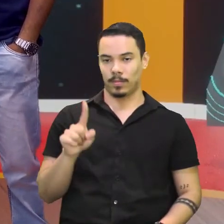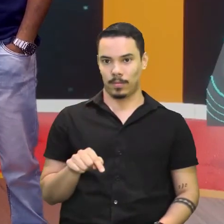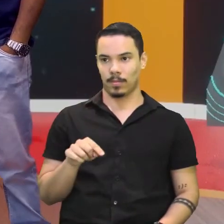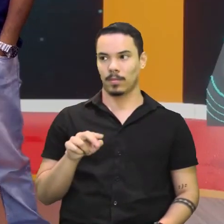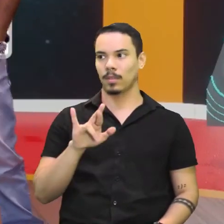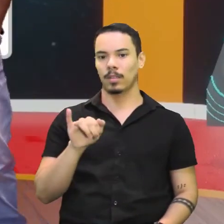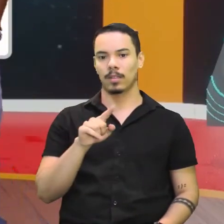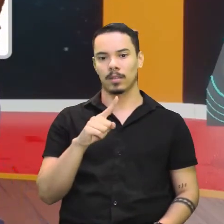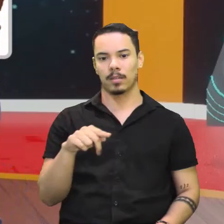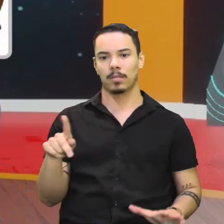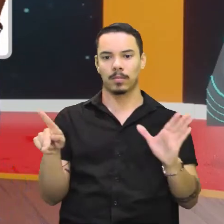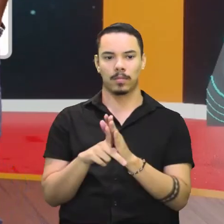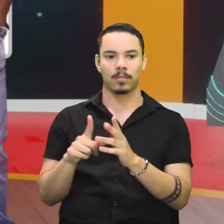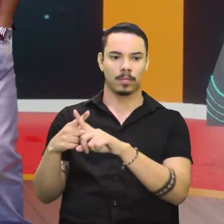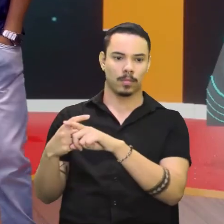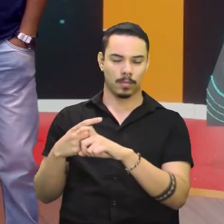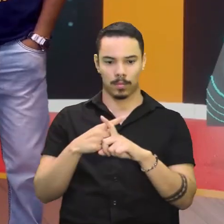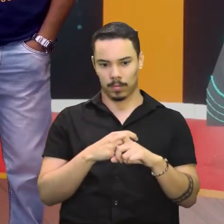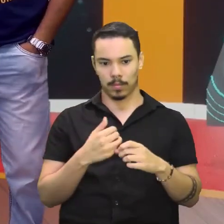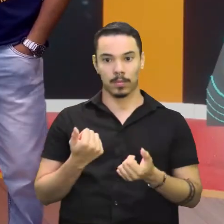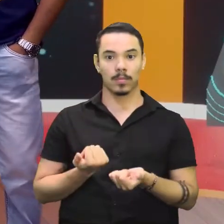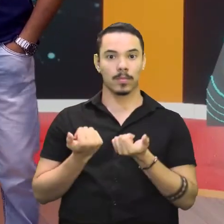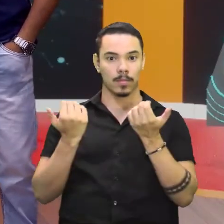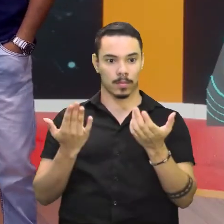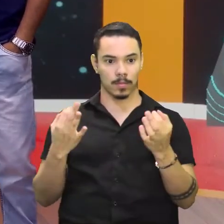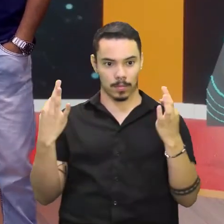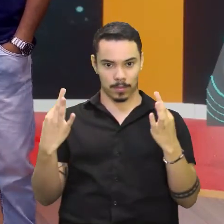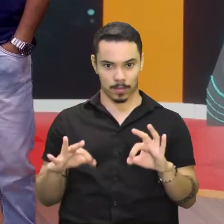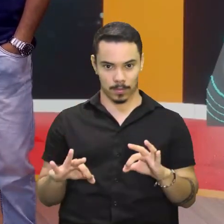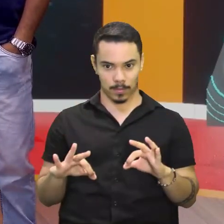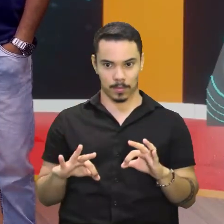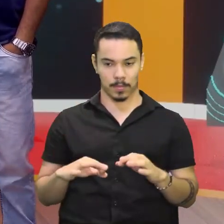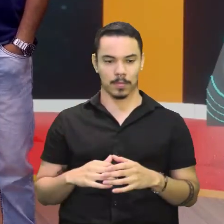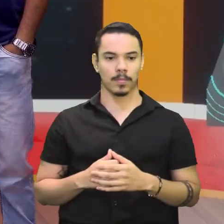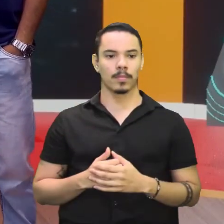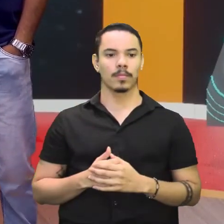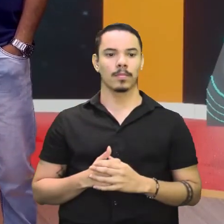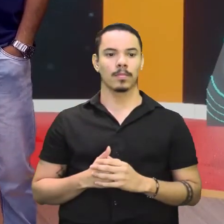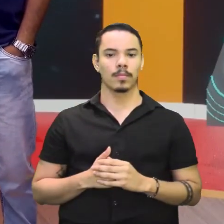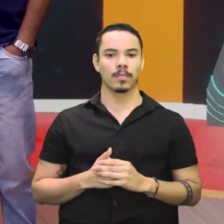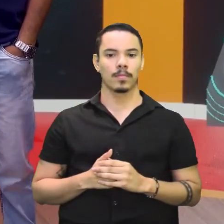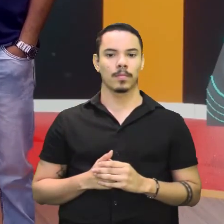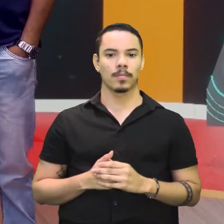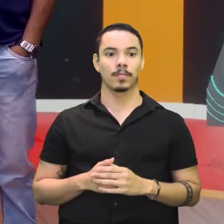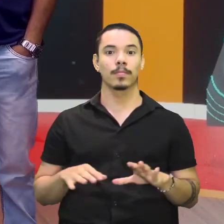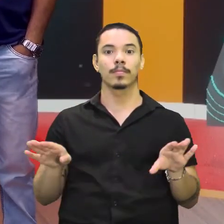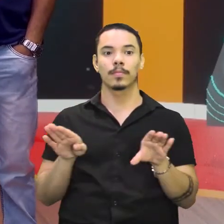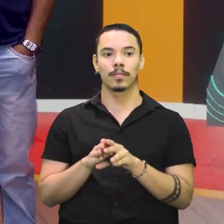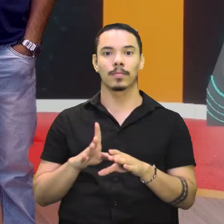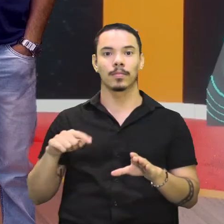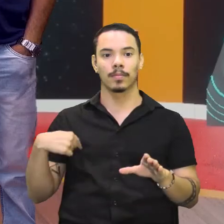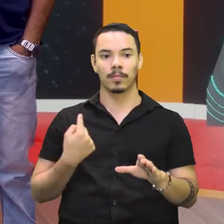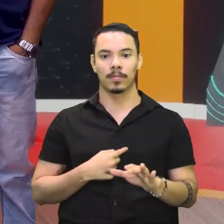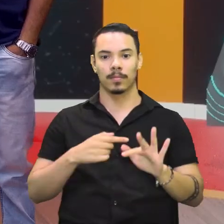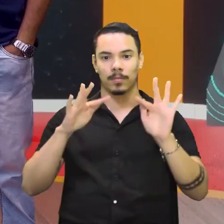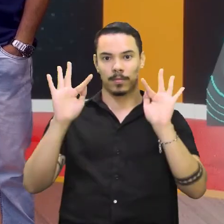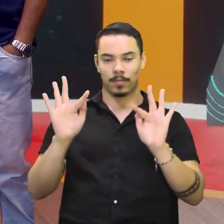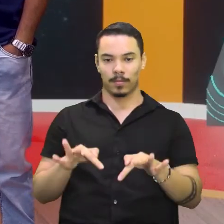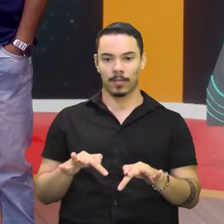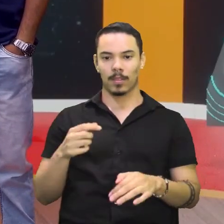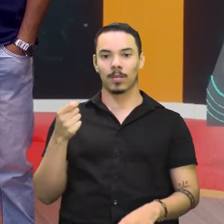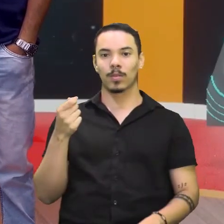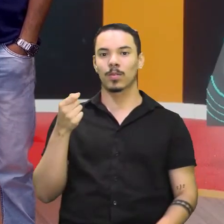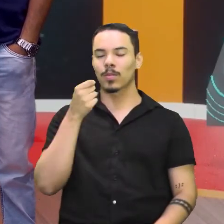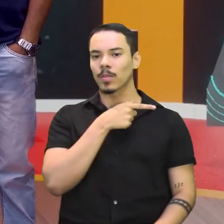do polinômio. Uma das, né? Uma das. Beleza, beleza? E claro, né? A gente finaliza para descontrair. Olha